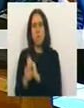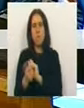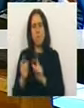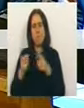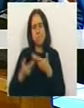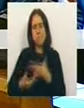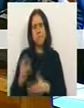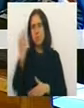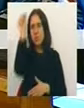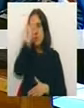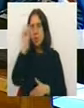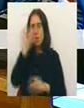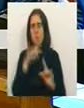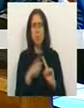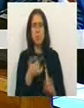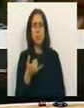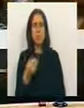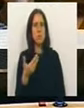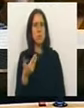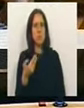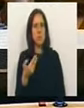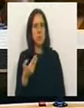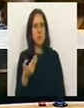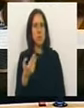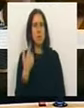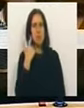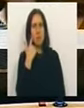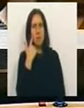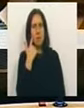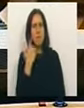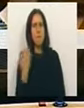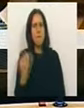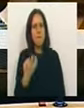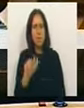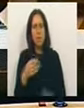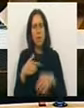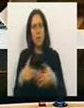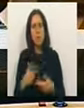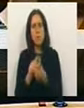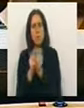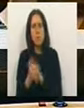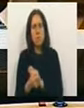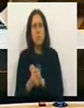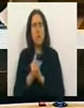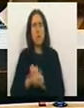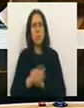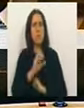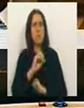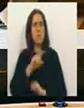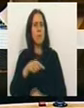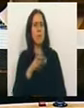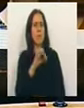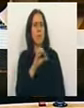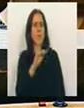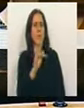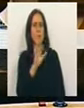de 2017 quando ano quando a condução correspondia a 0,84